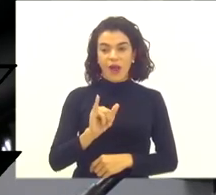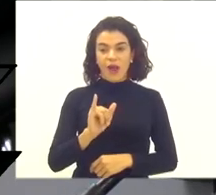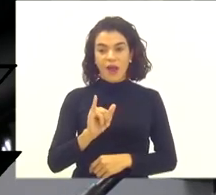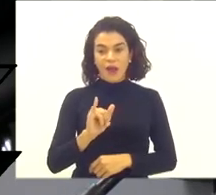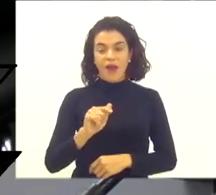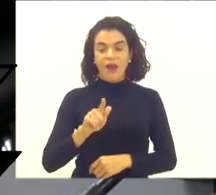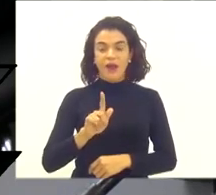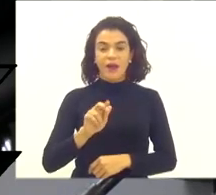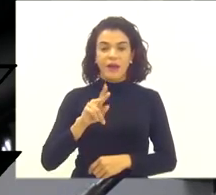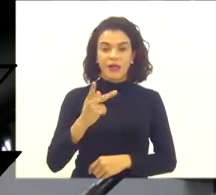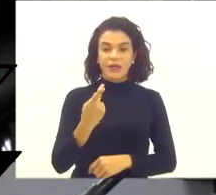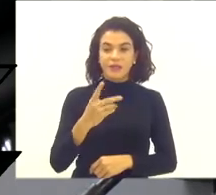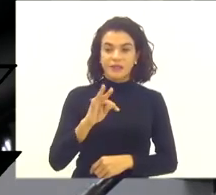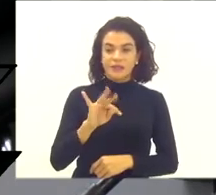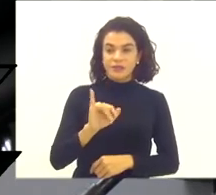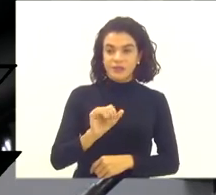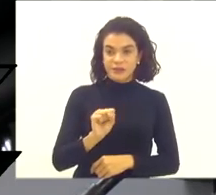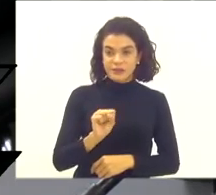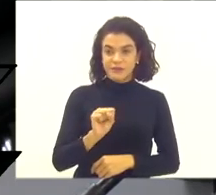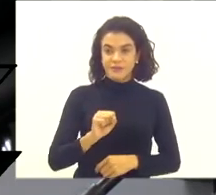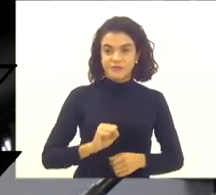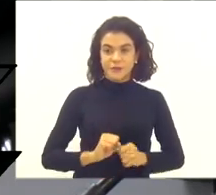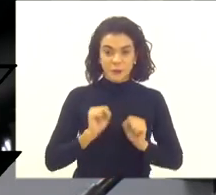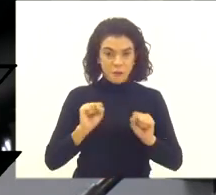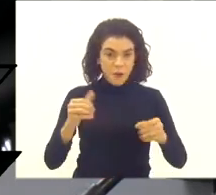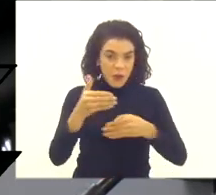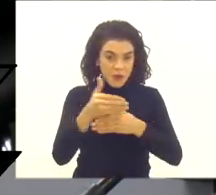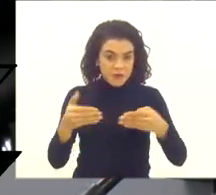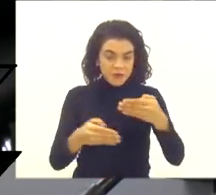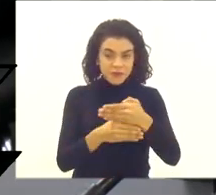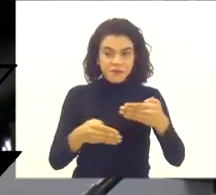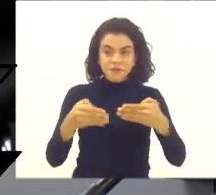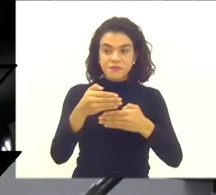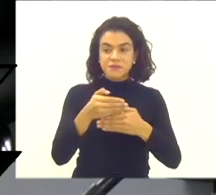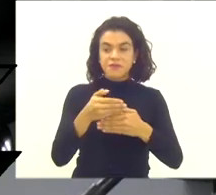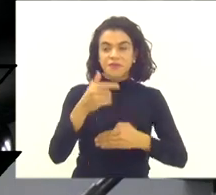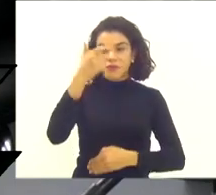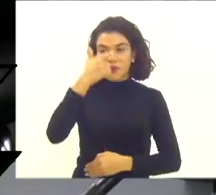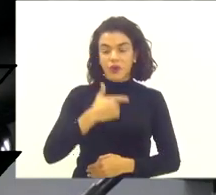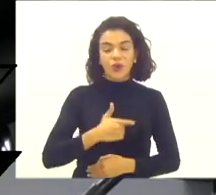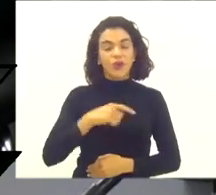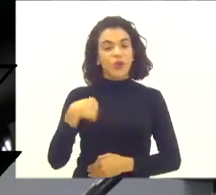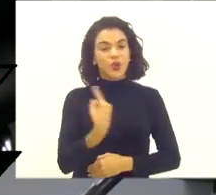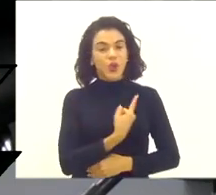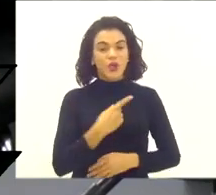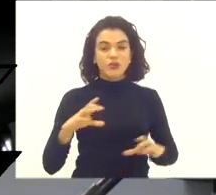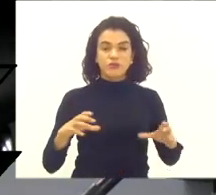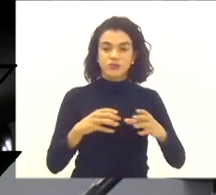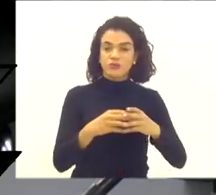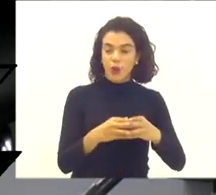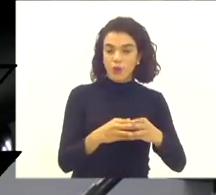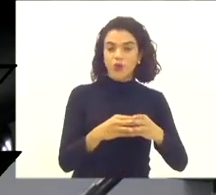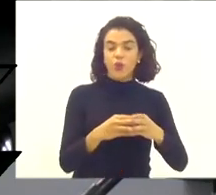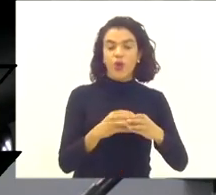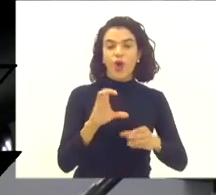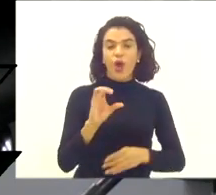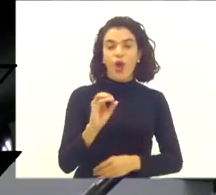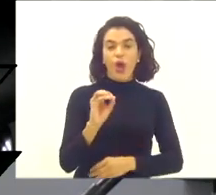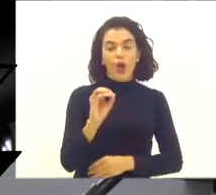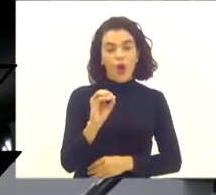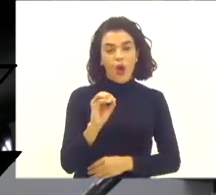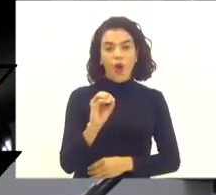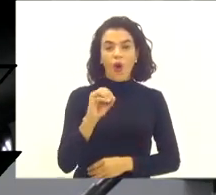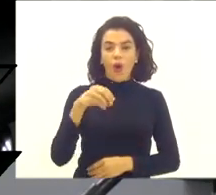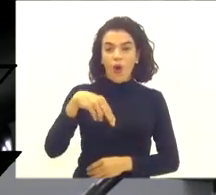bom falar um pouquinho da code se puder passar um slide nós somos uma organização formada